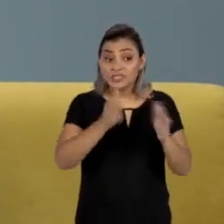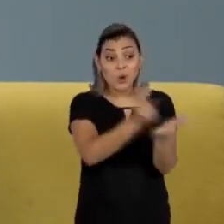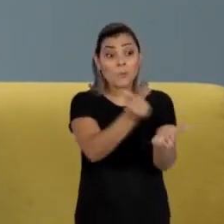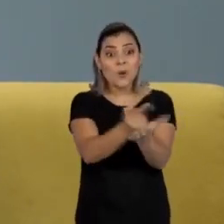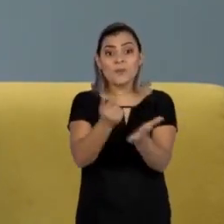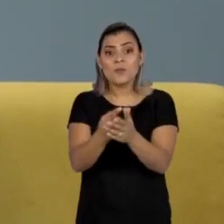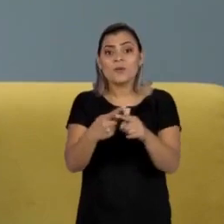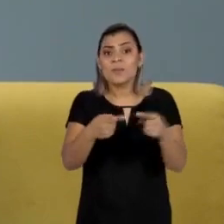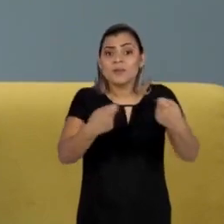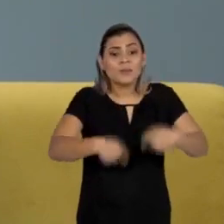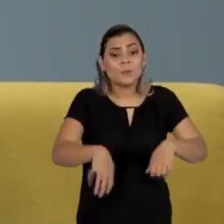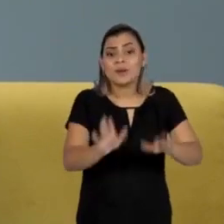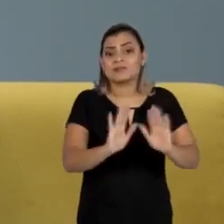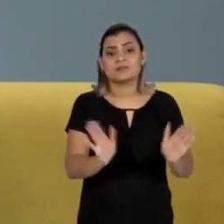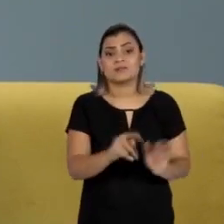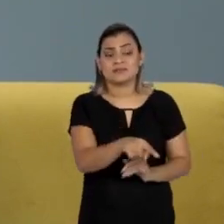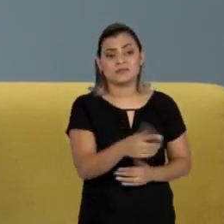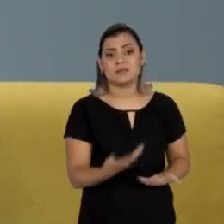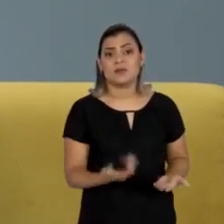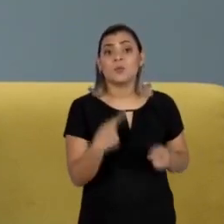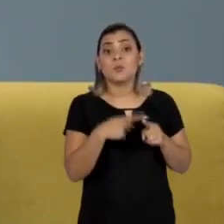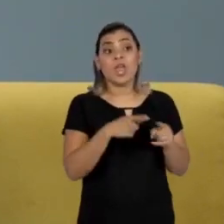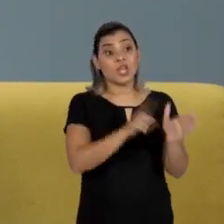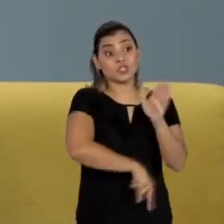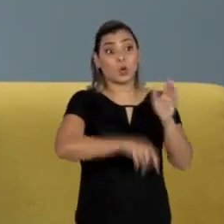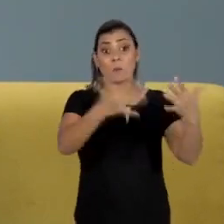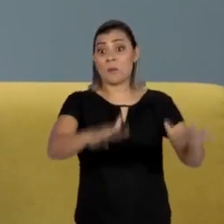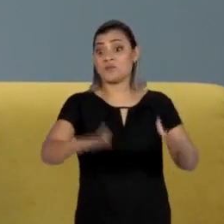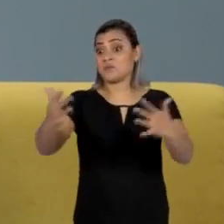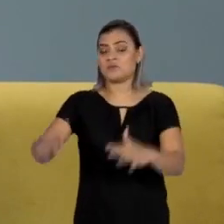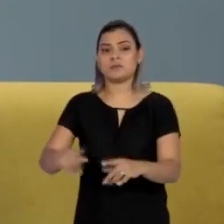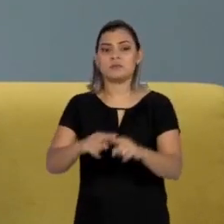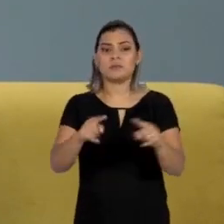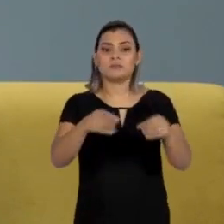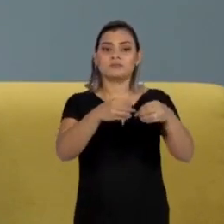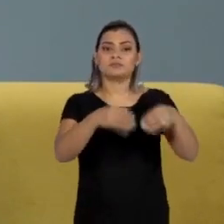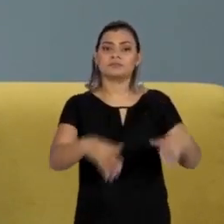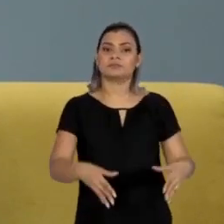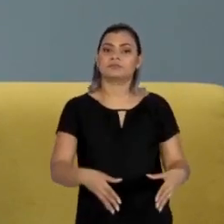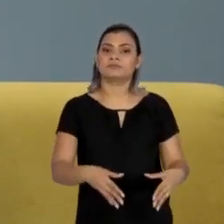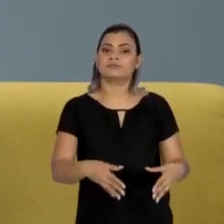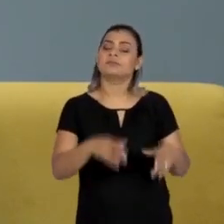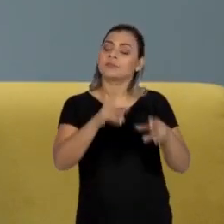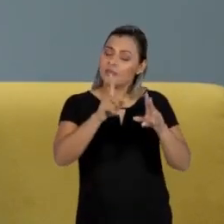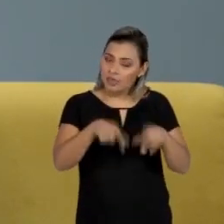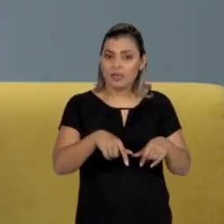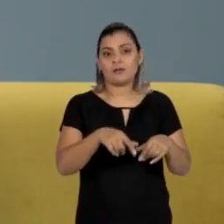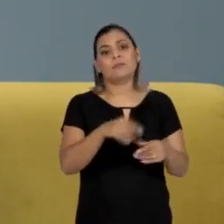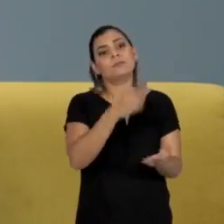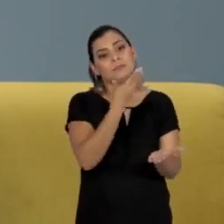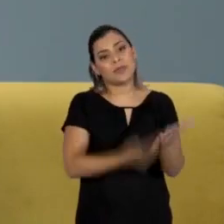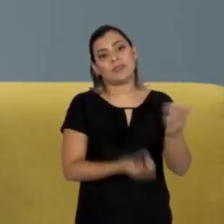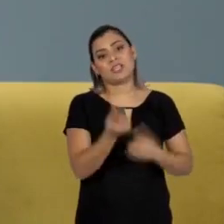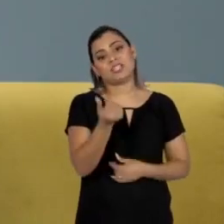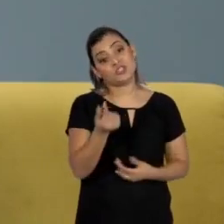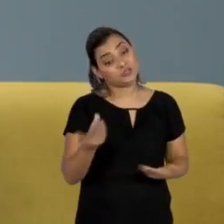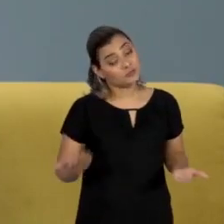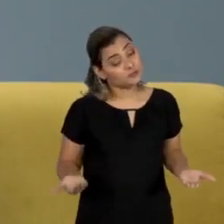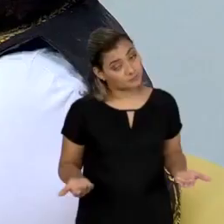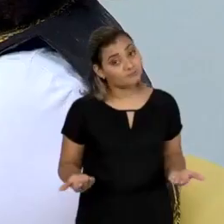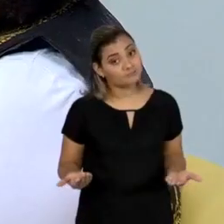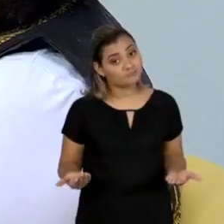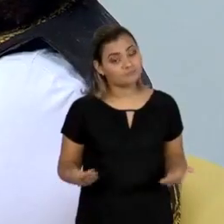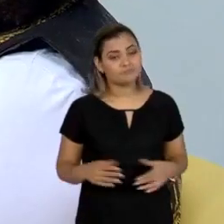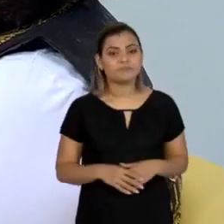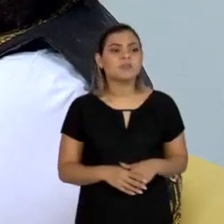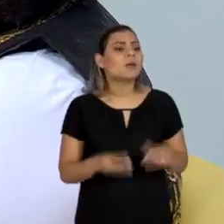que a gente não precisa por conta do desconto, mas o desperdício, ele também é uma forma de você perder dinheiro, né?